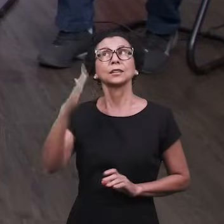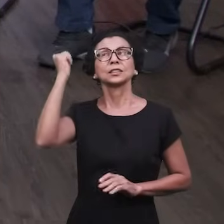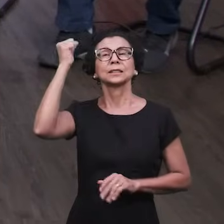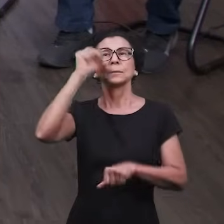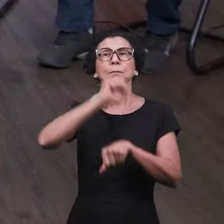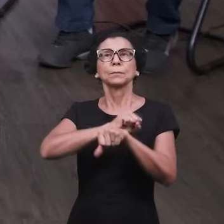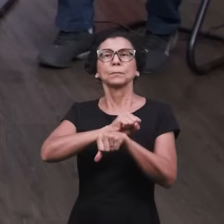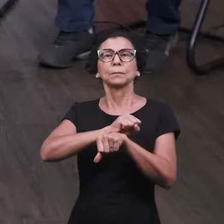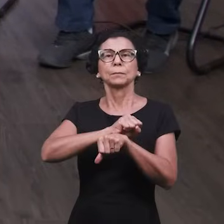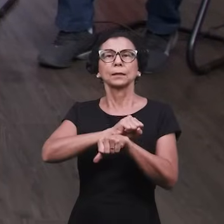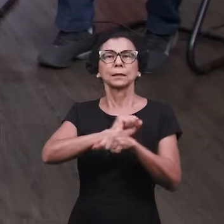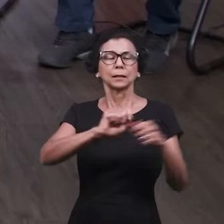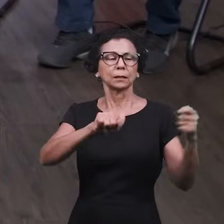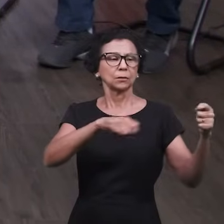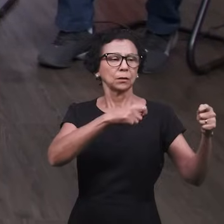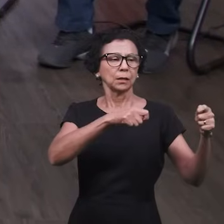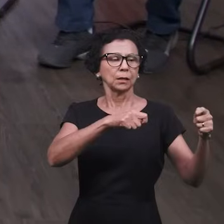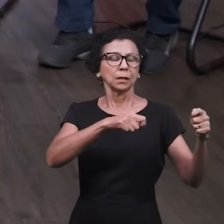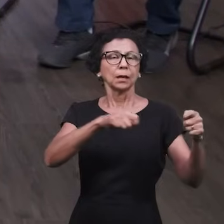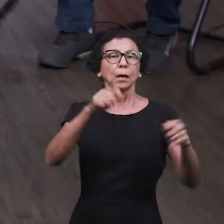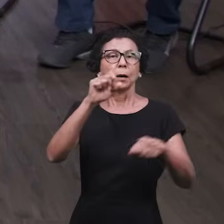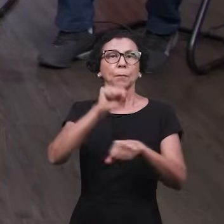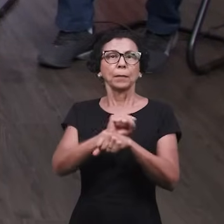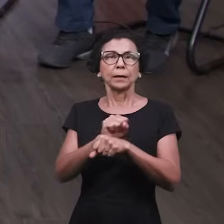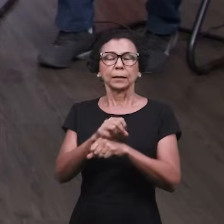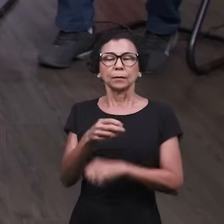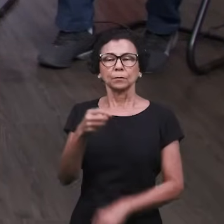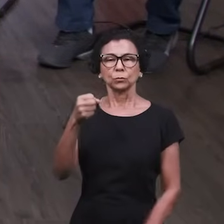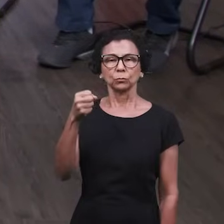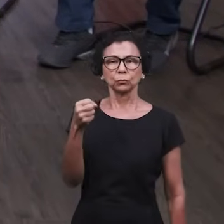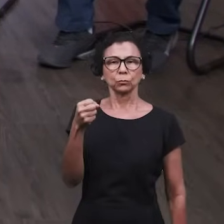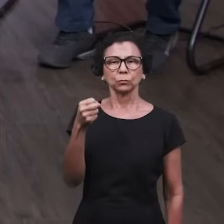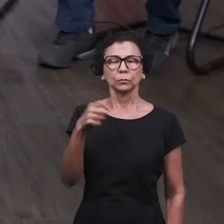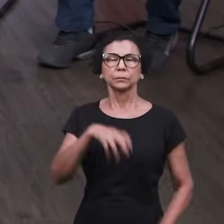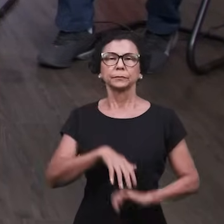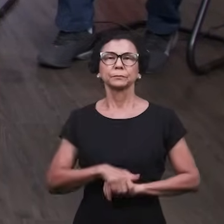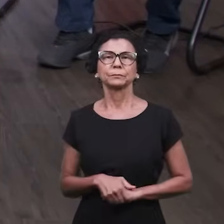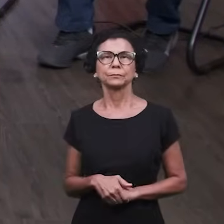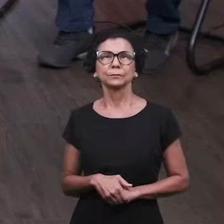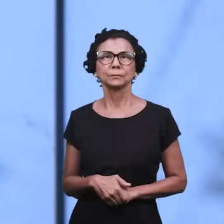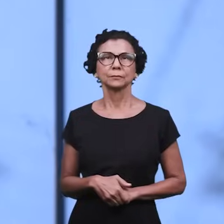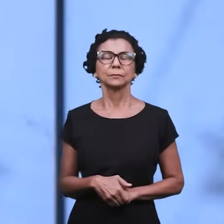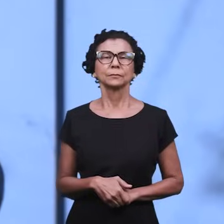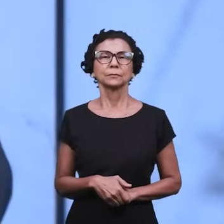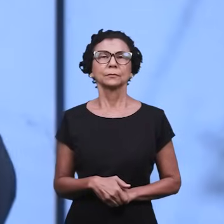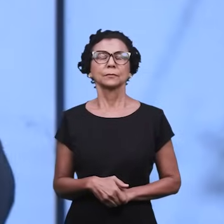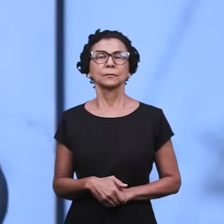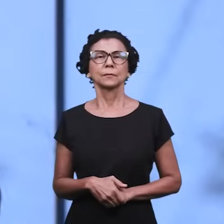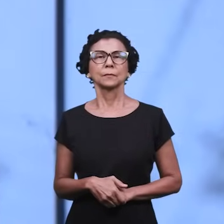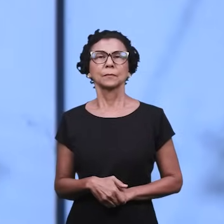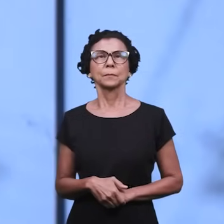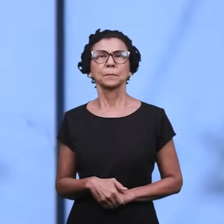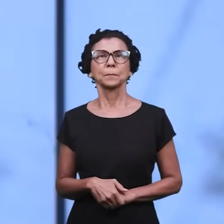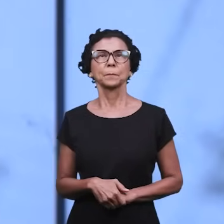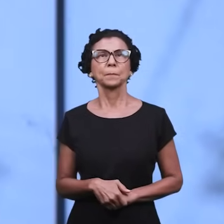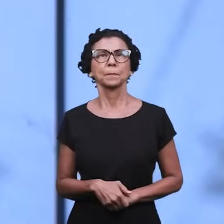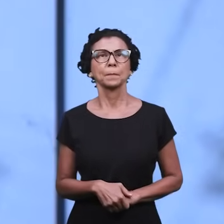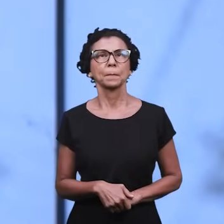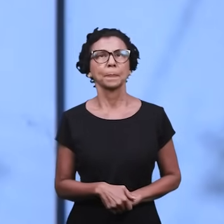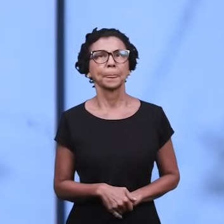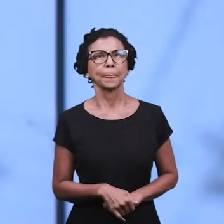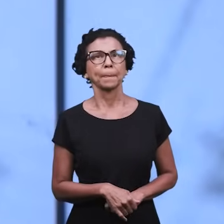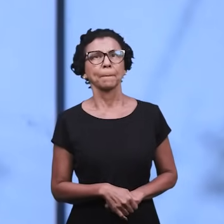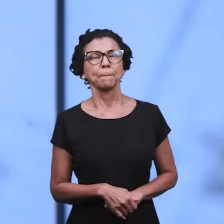essa sensibilidade, Essa né? sensibilidade. O silêncio é tão importante quanto o som, né? Maravilha. E falando em silêncio,